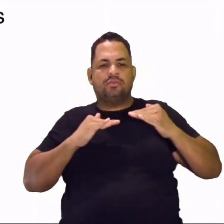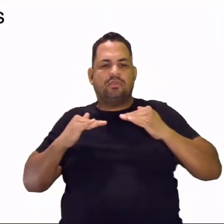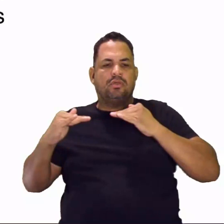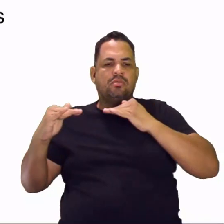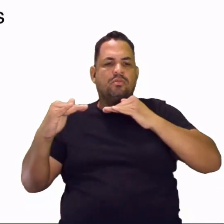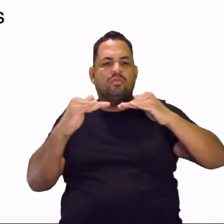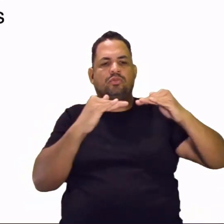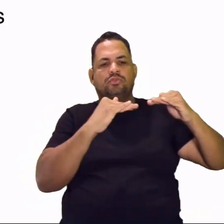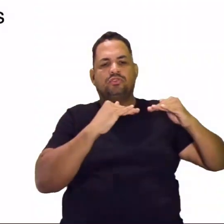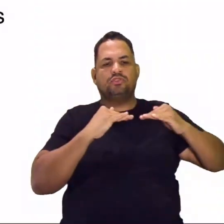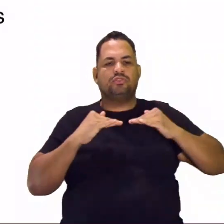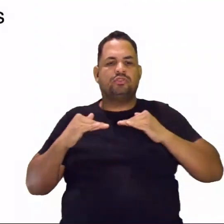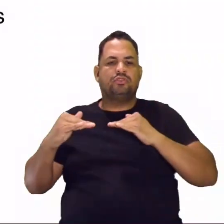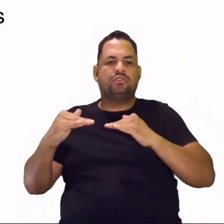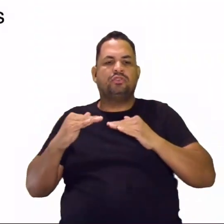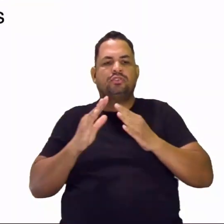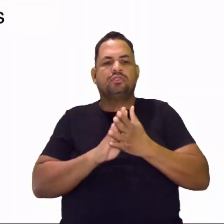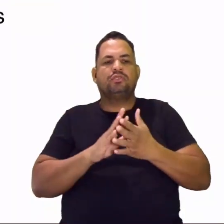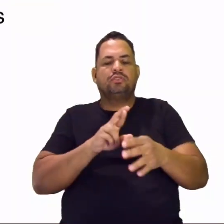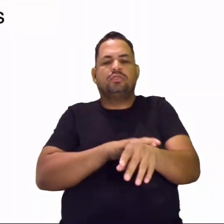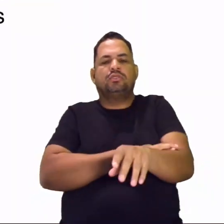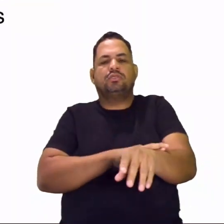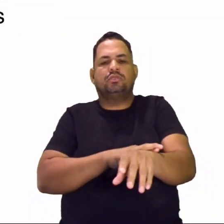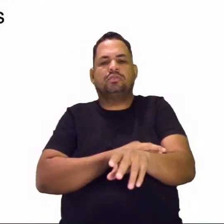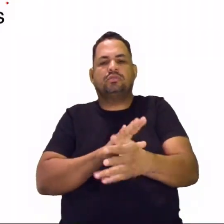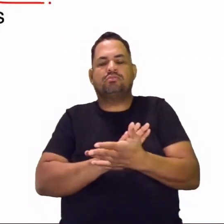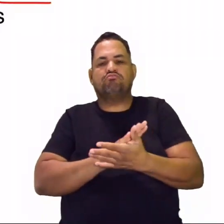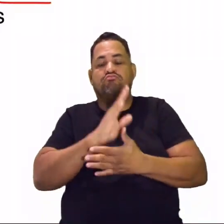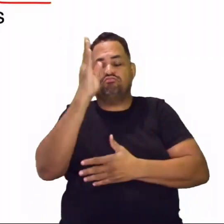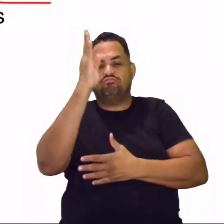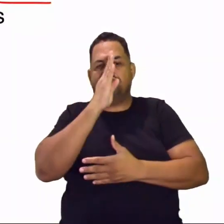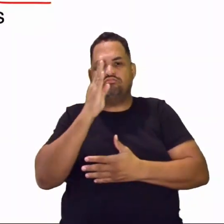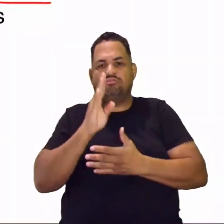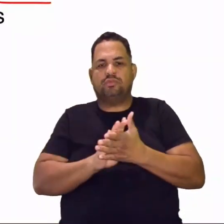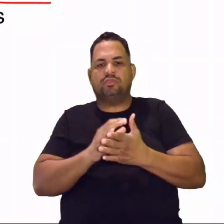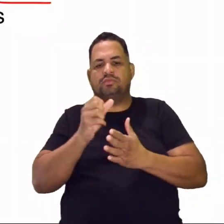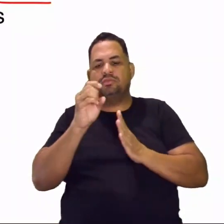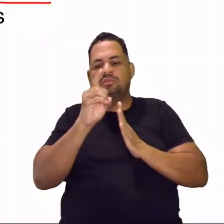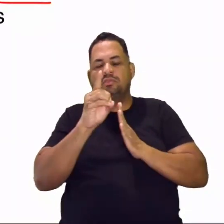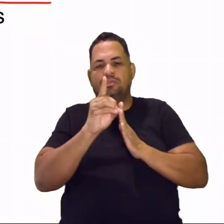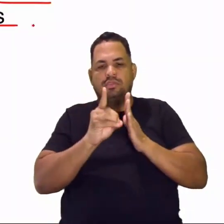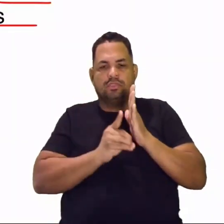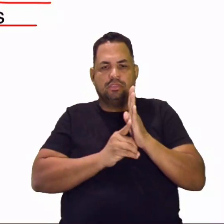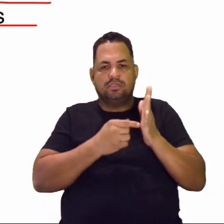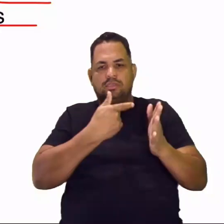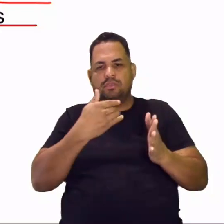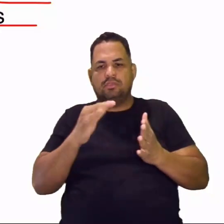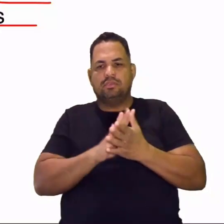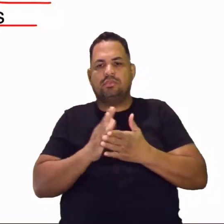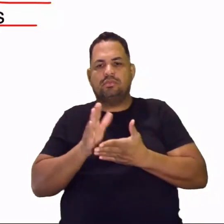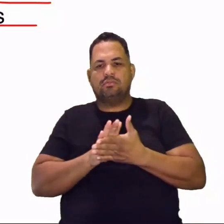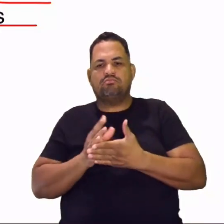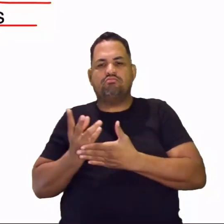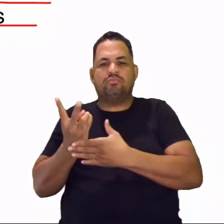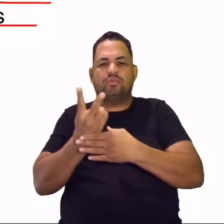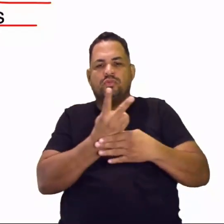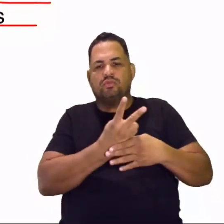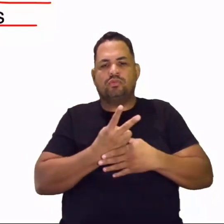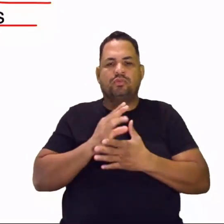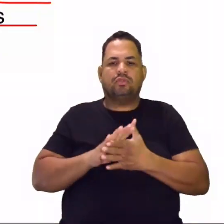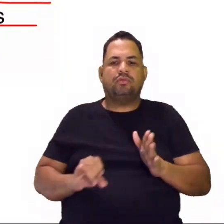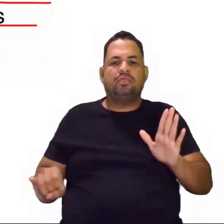da década de 30, o Brasil buscava uma identidade nacional, integradora entre essas